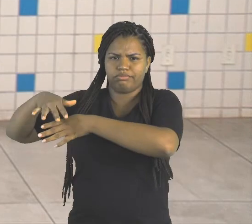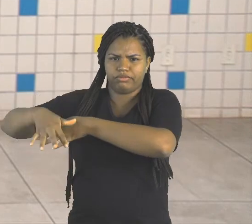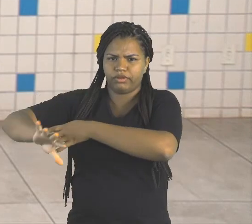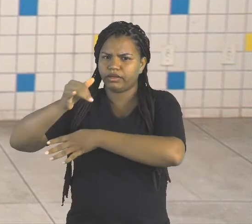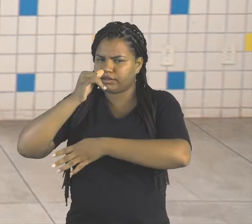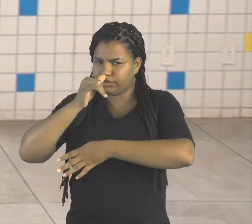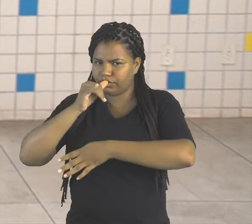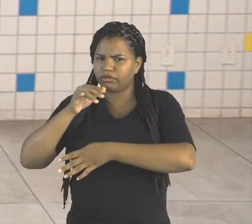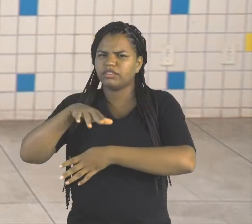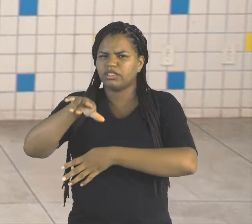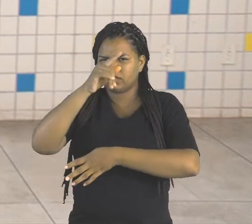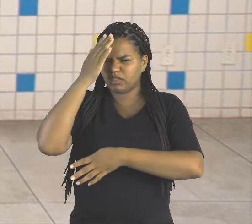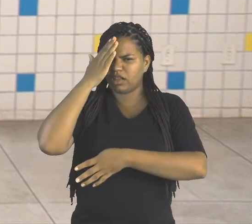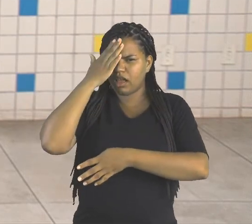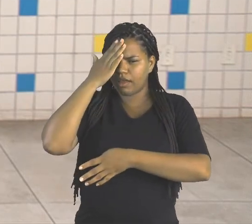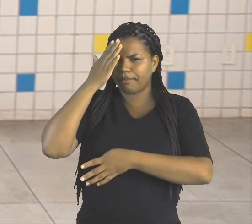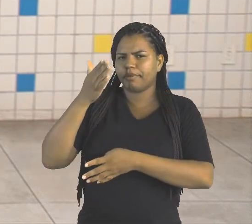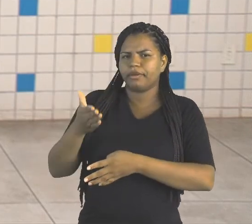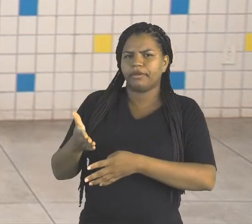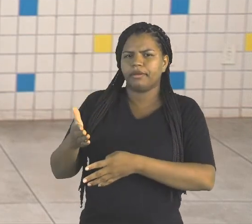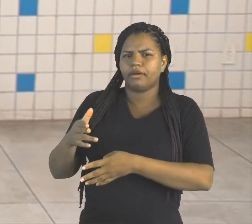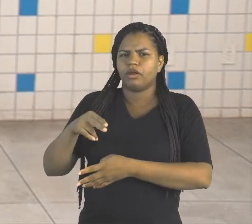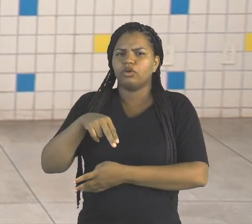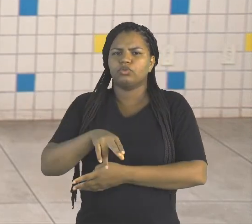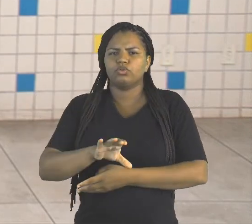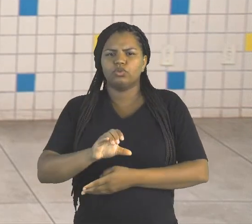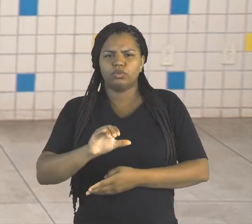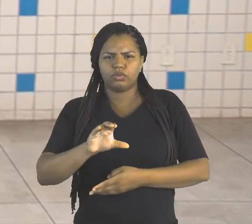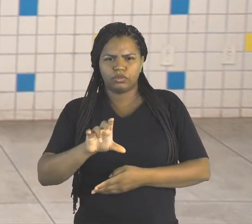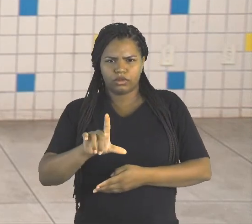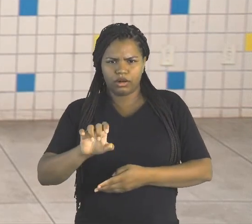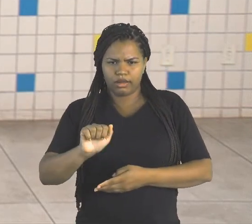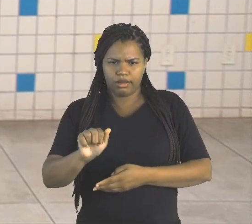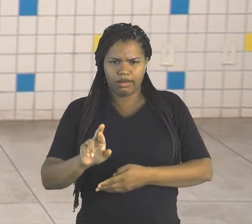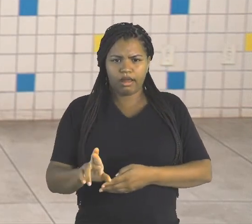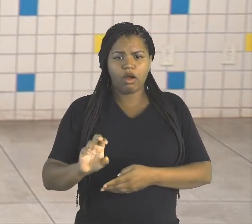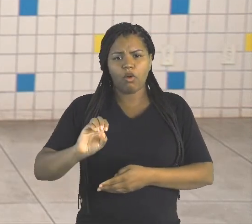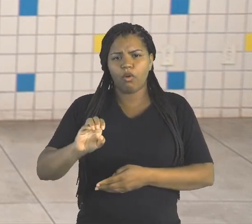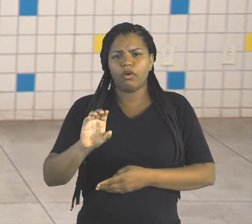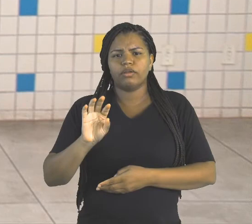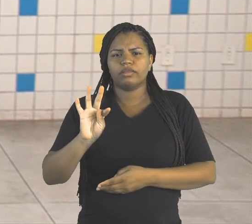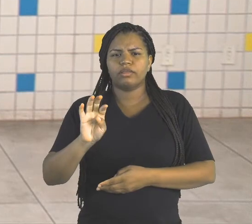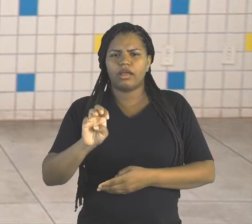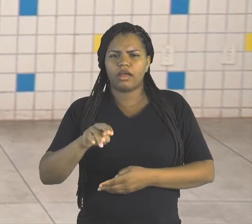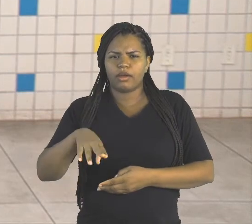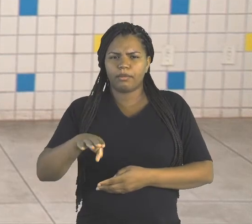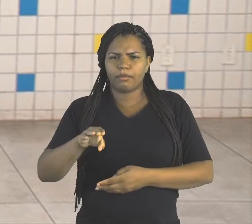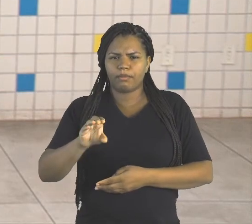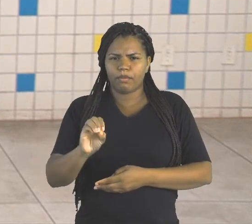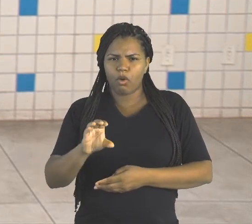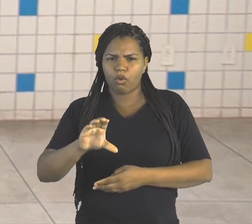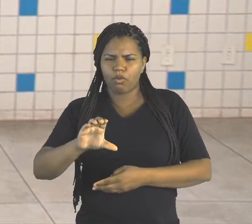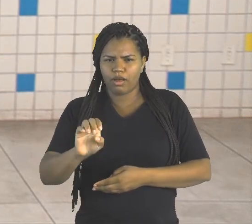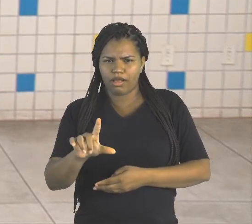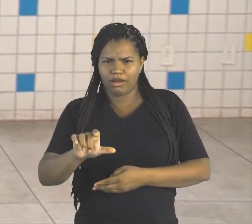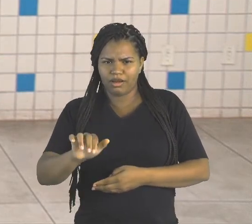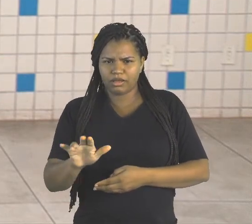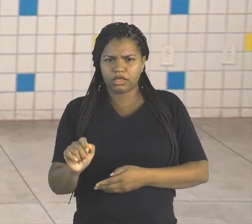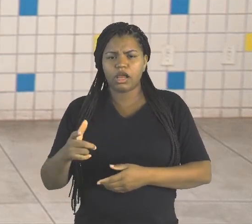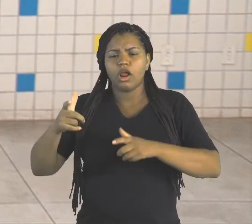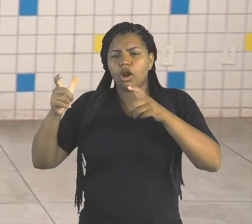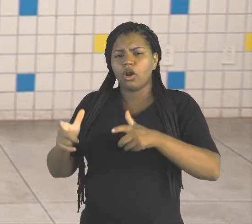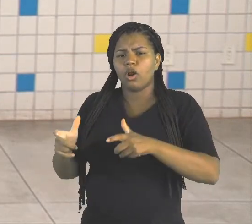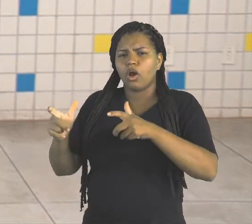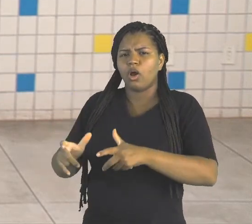sabem. Usinas nucleares ou termoelétricas, que são instaladas em locais que podem estar a centenas ou